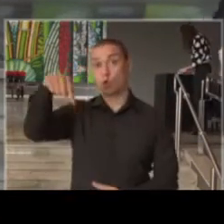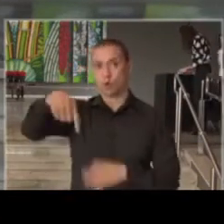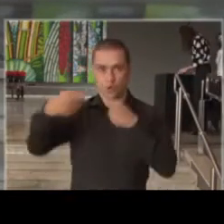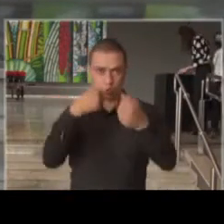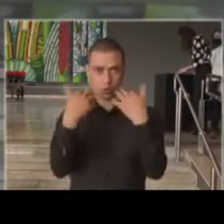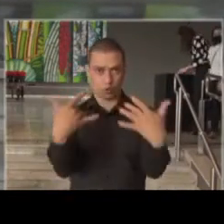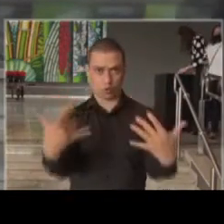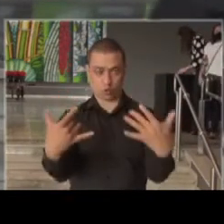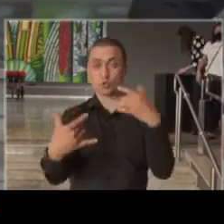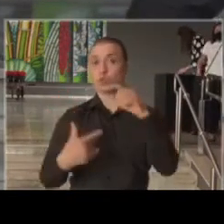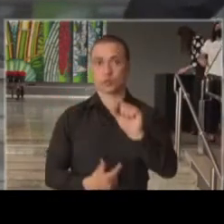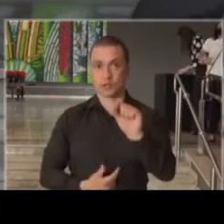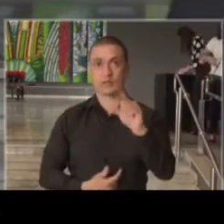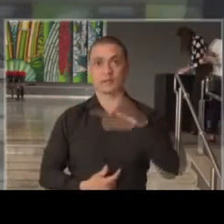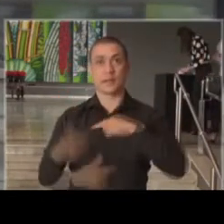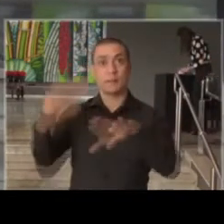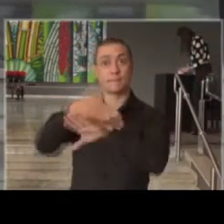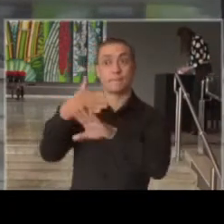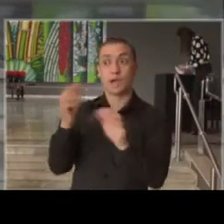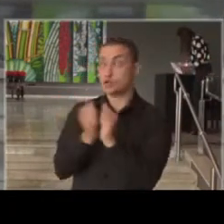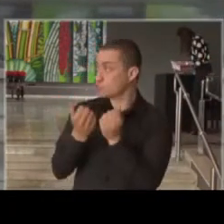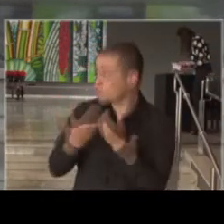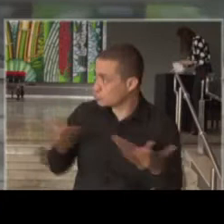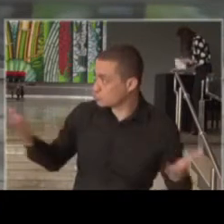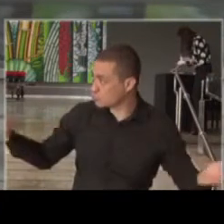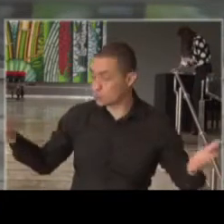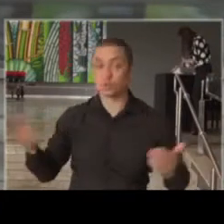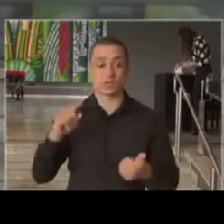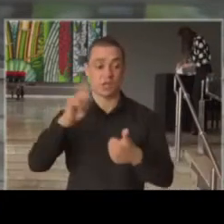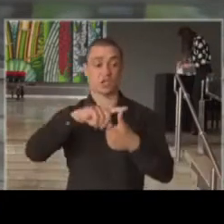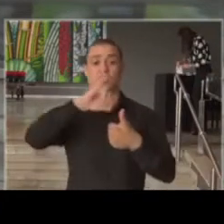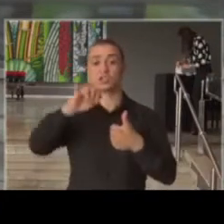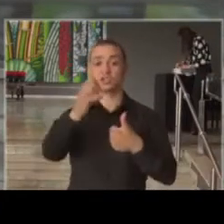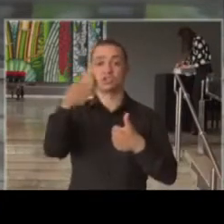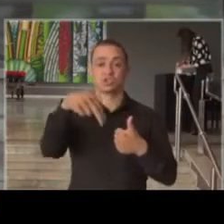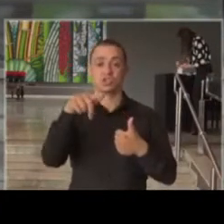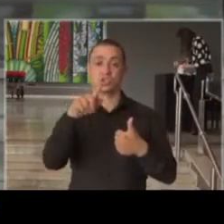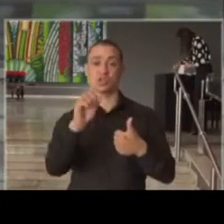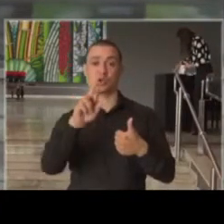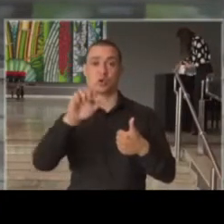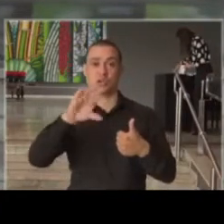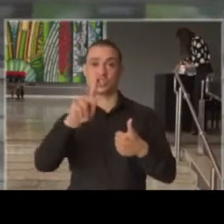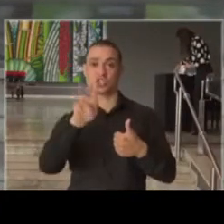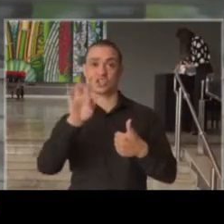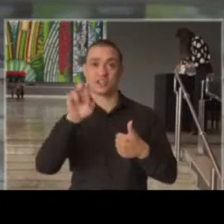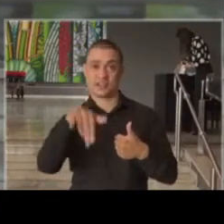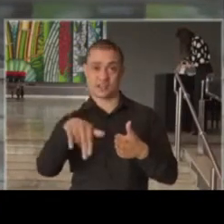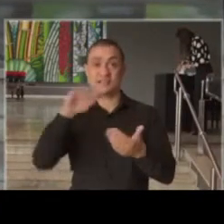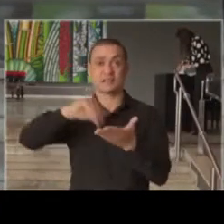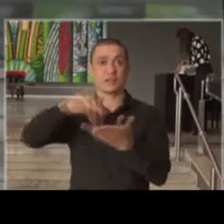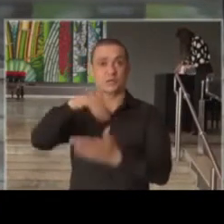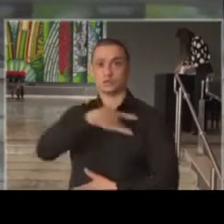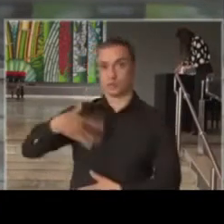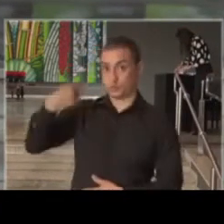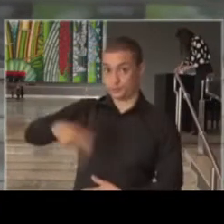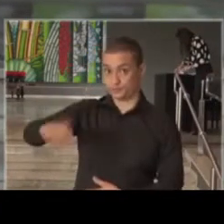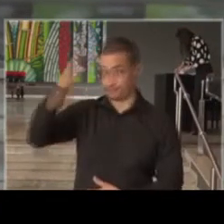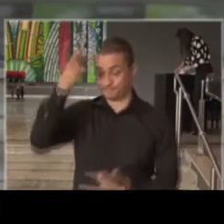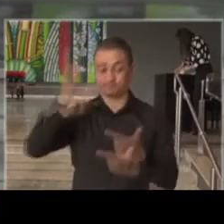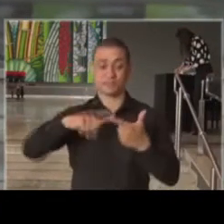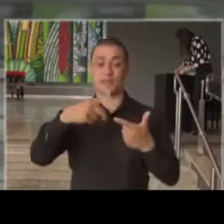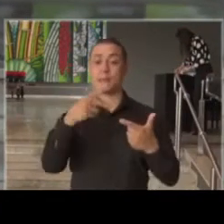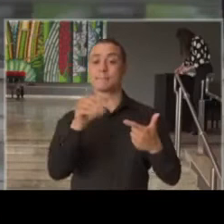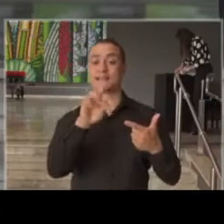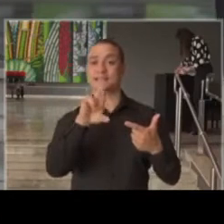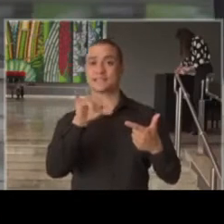hoje, temos a participação de Jean Gorenstein, secretário da Saúde do Estado de São Paulo, Patrícia